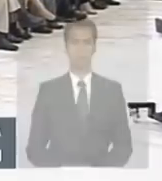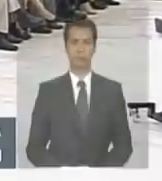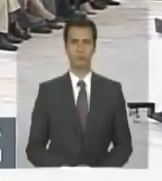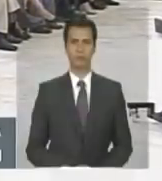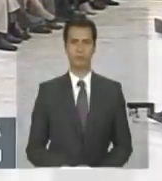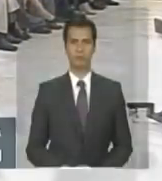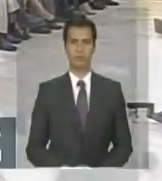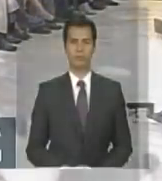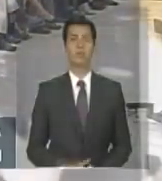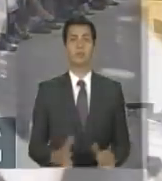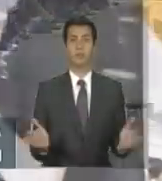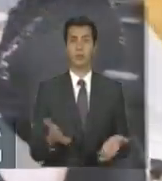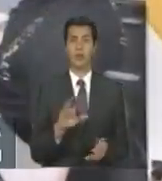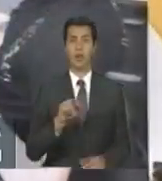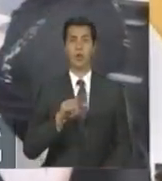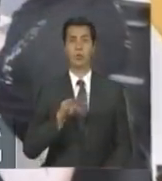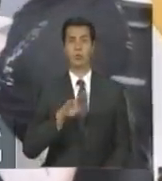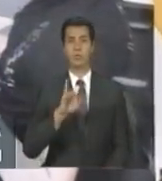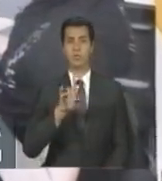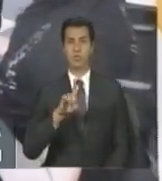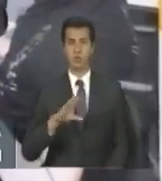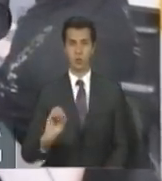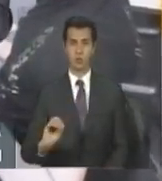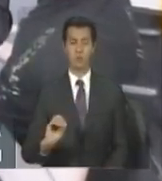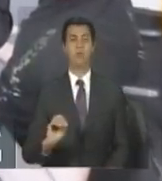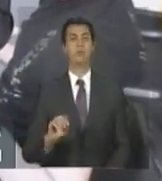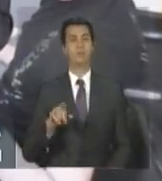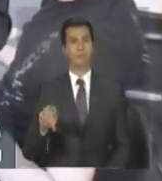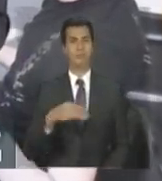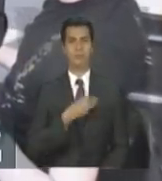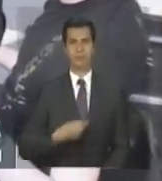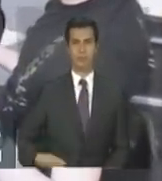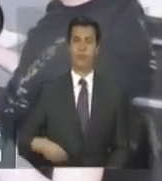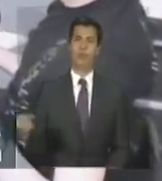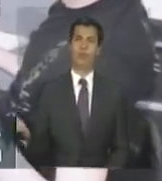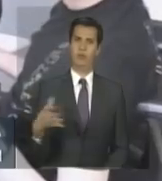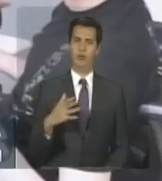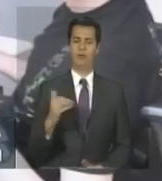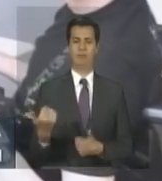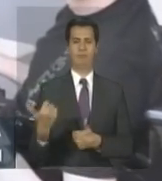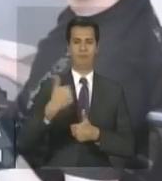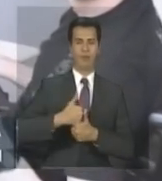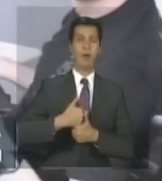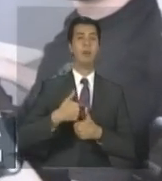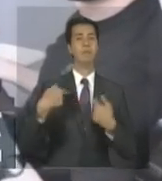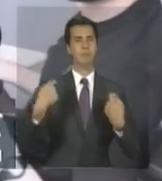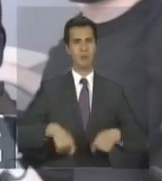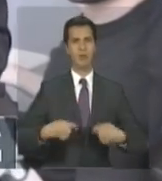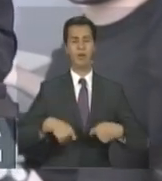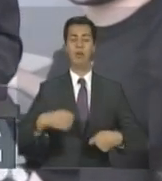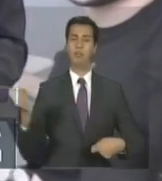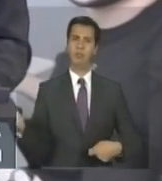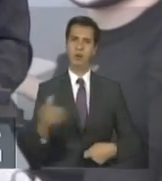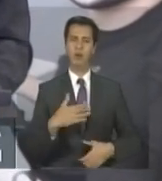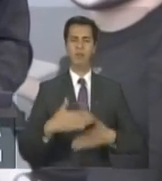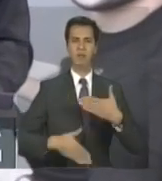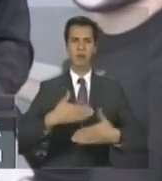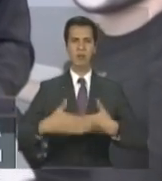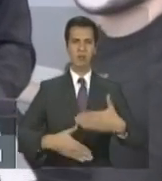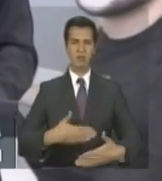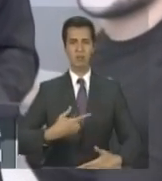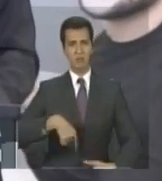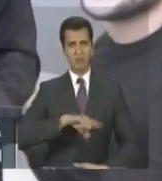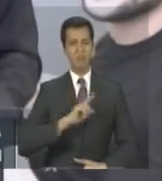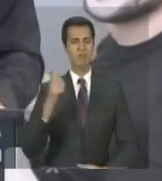Caberá ao Aloísio, né, Aloísio, uma nova rodada de expansão em todas essas frentes para que nós possamos atingir